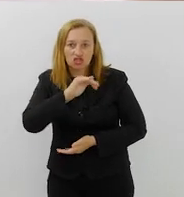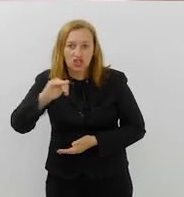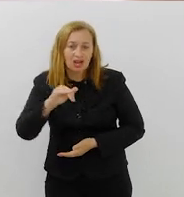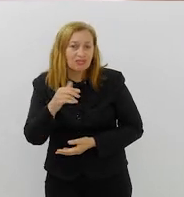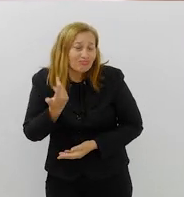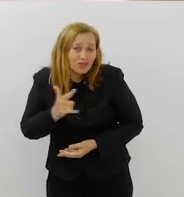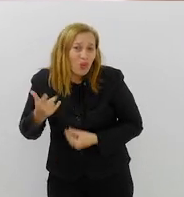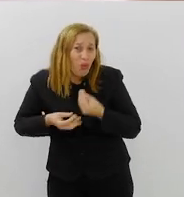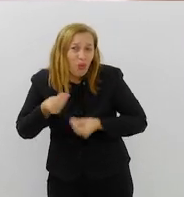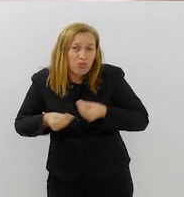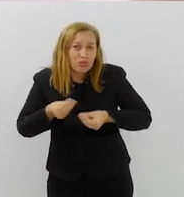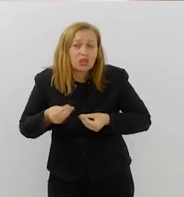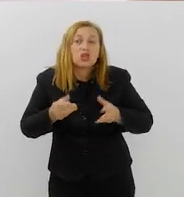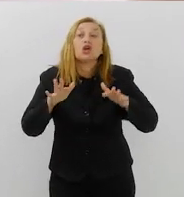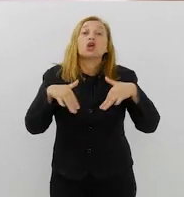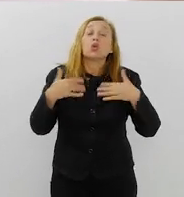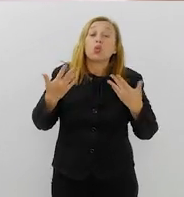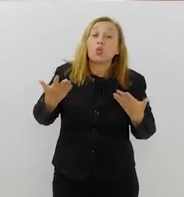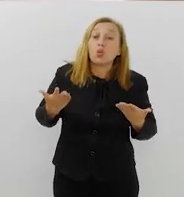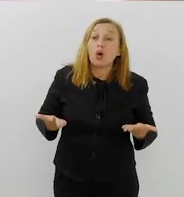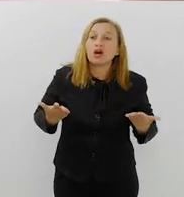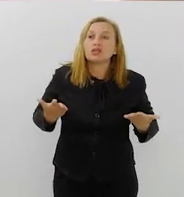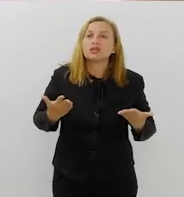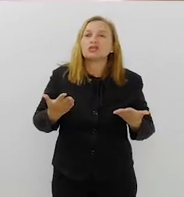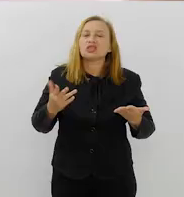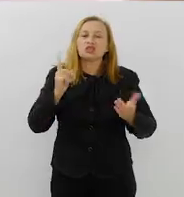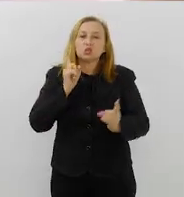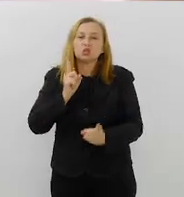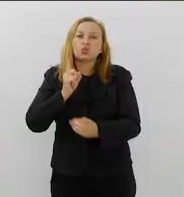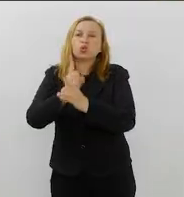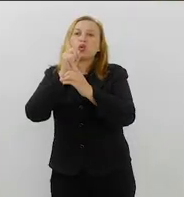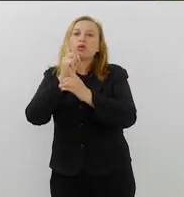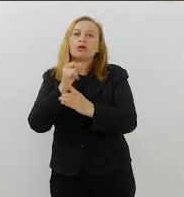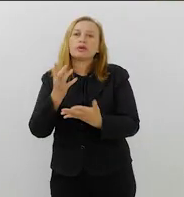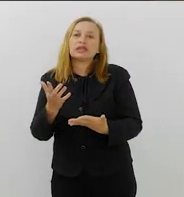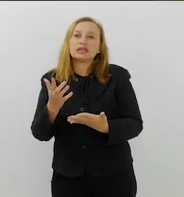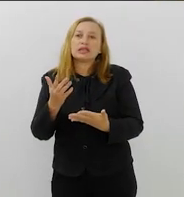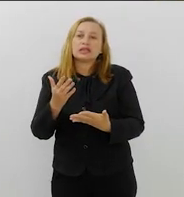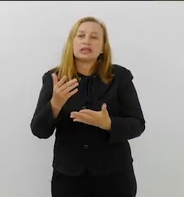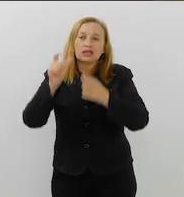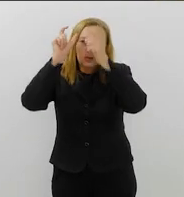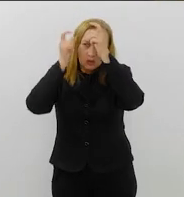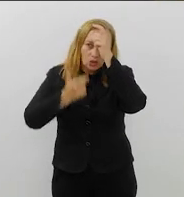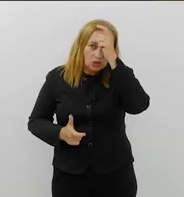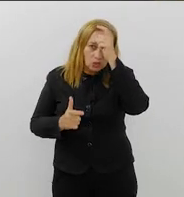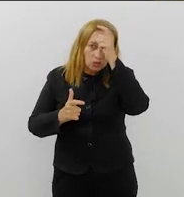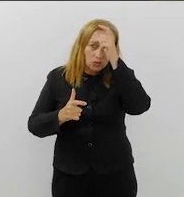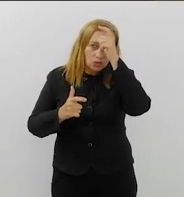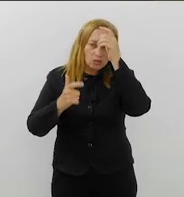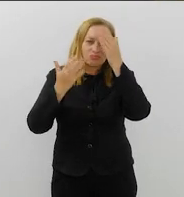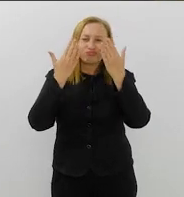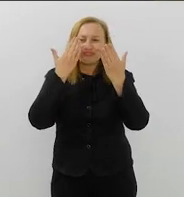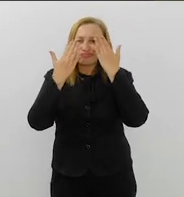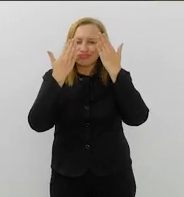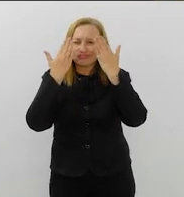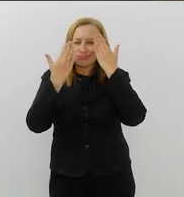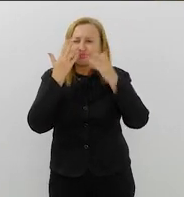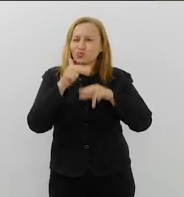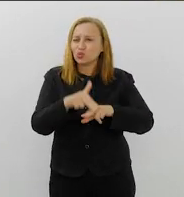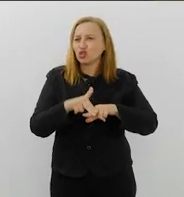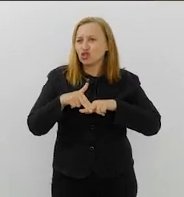Quando é Né? que E isso. Ah. a gente descobre, né, que a gente está tendo um transtorno